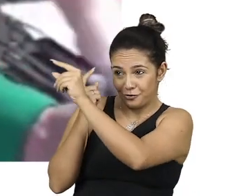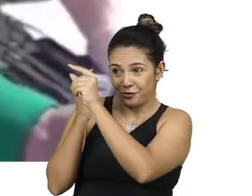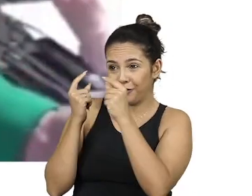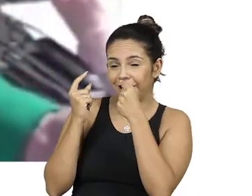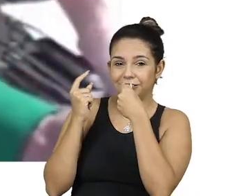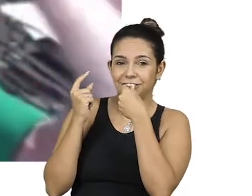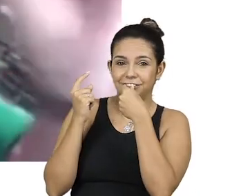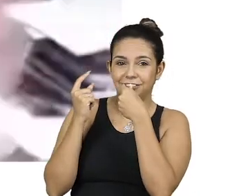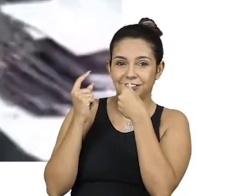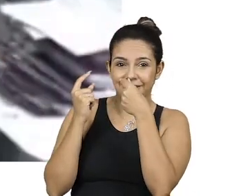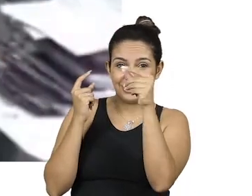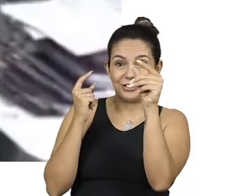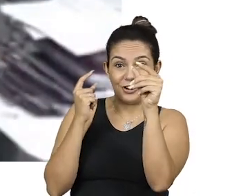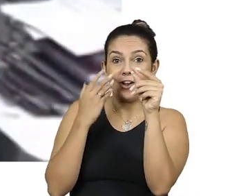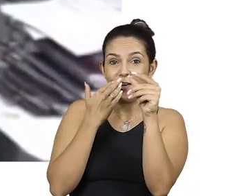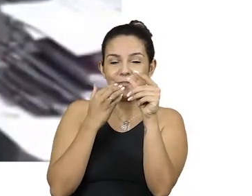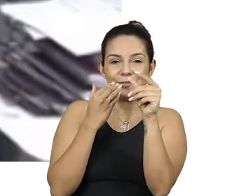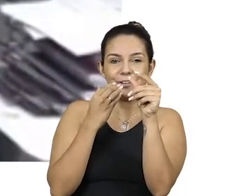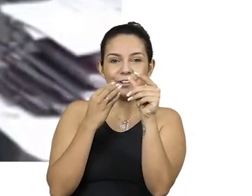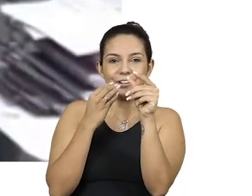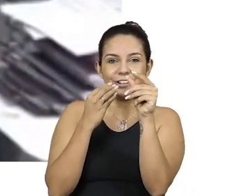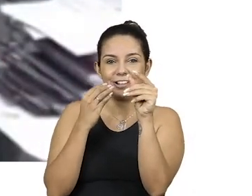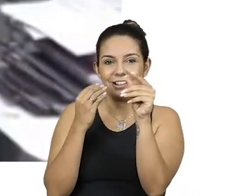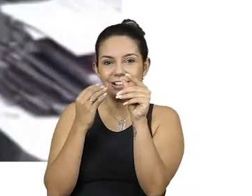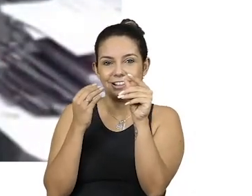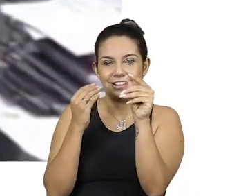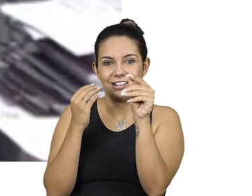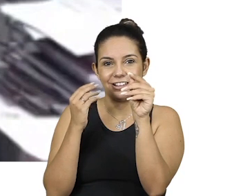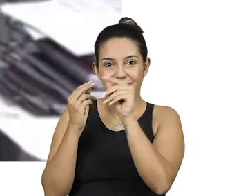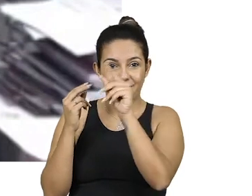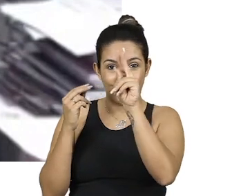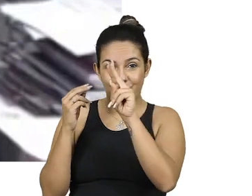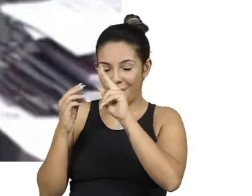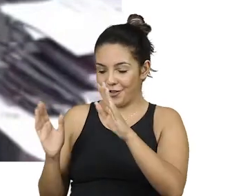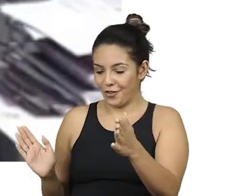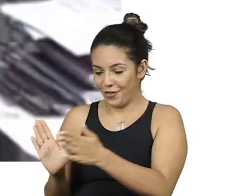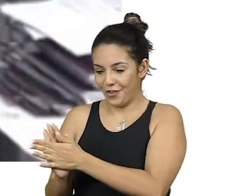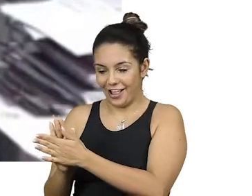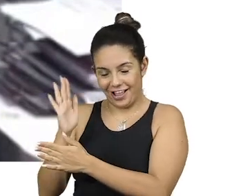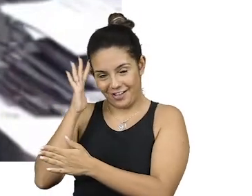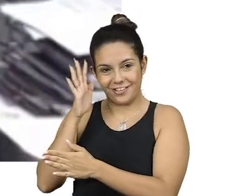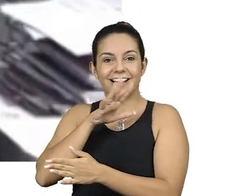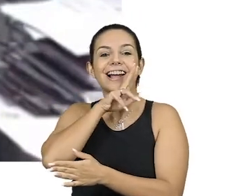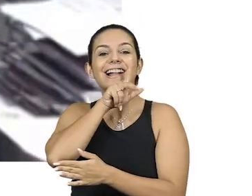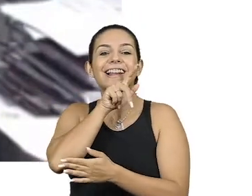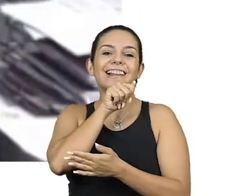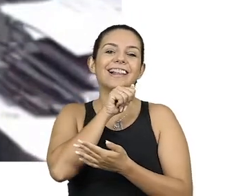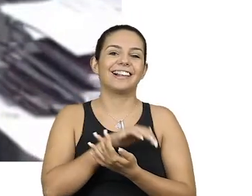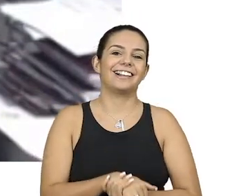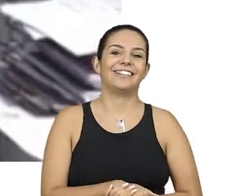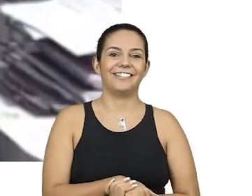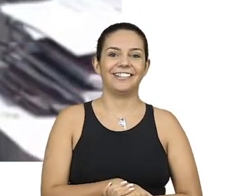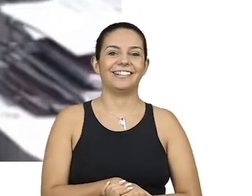um croquete. Pegou o croquete, pá! Usou para colar a cabeça dele.